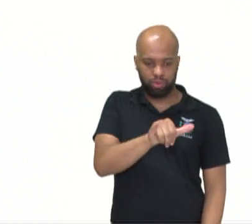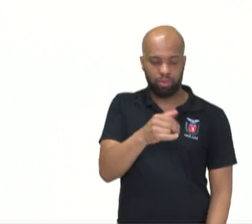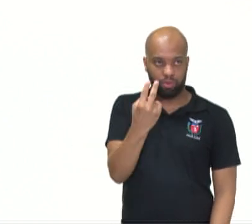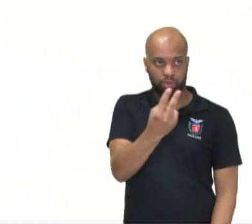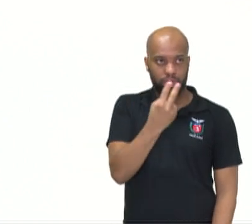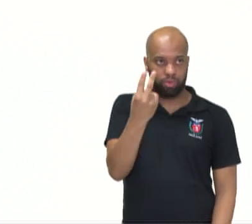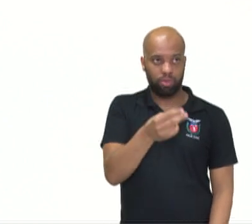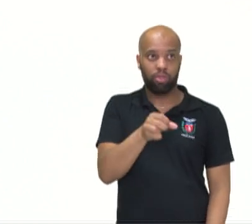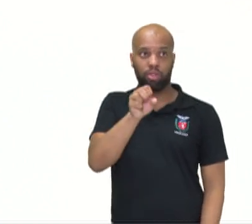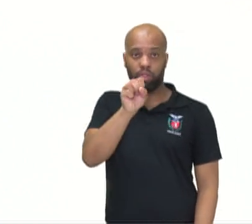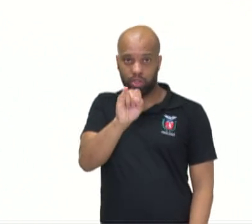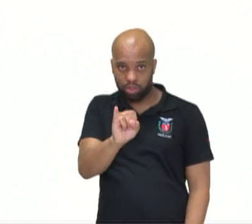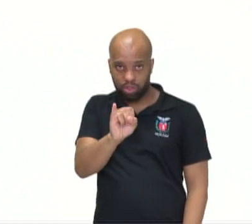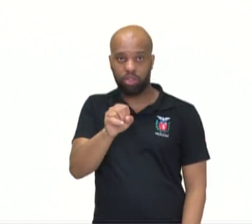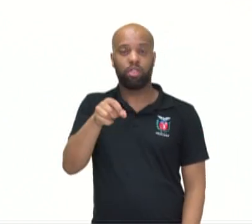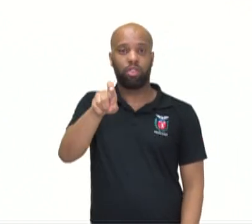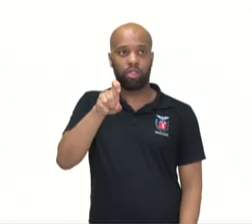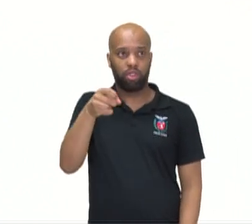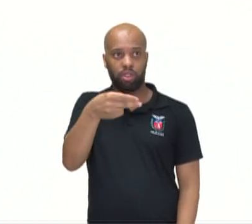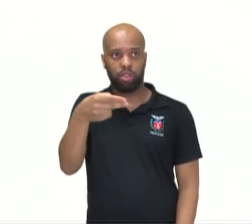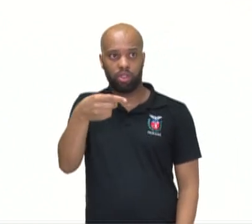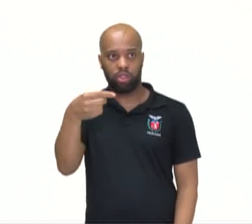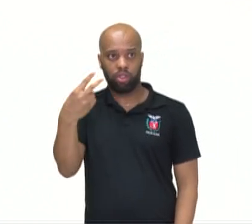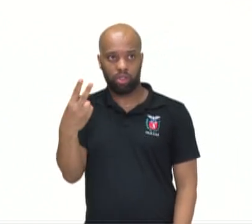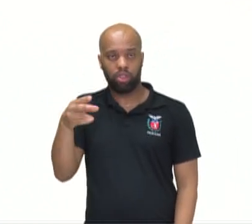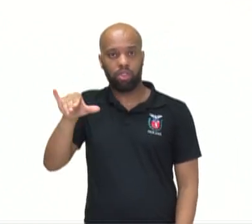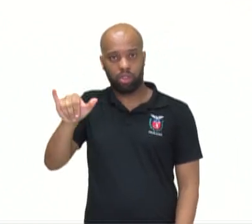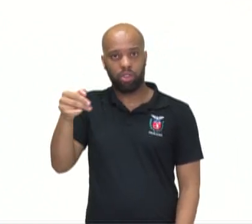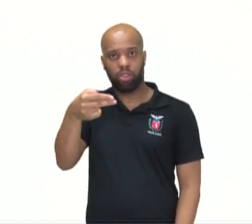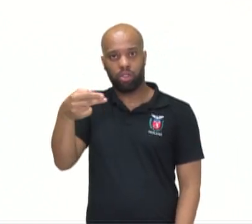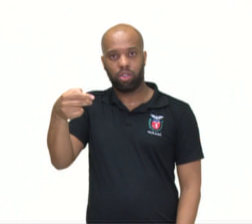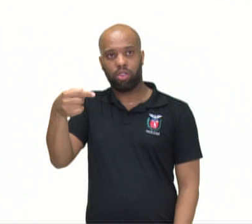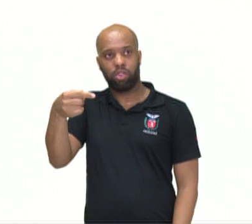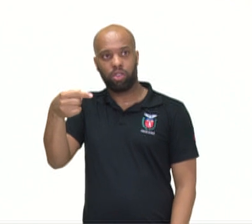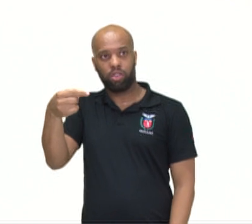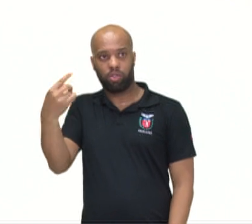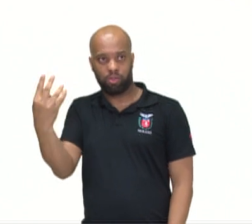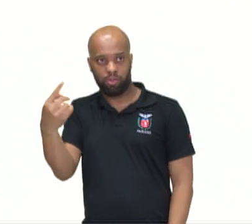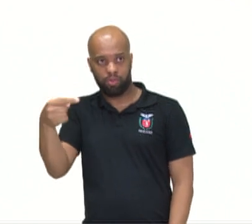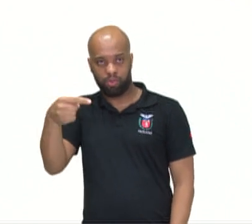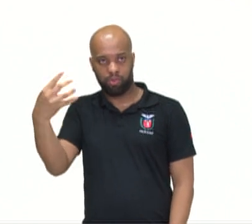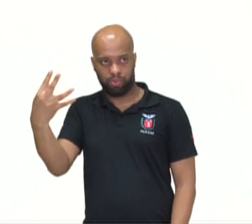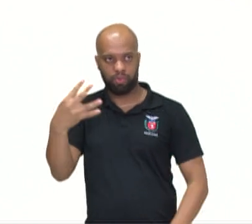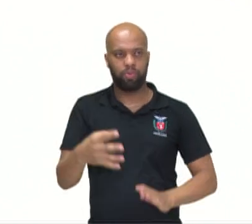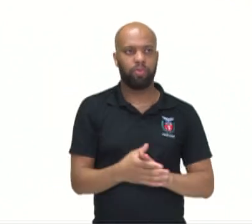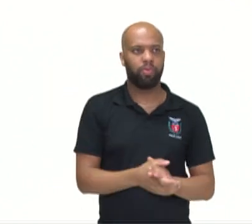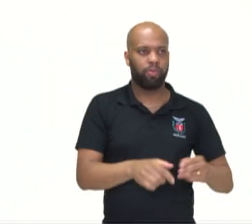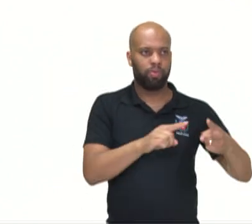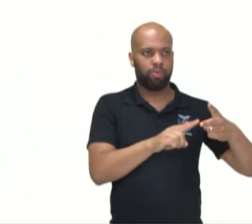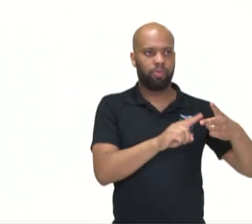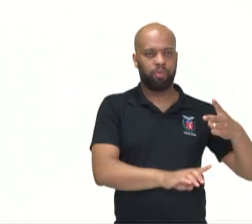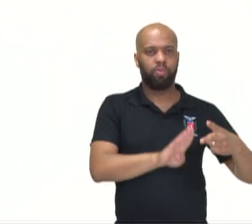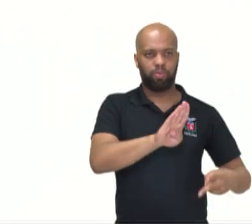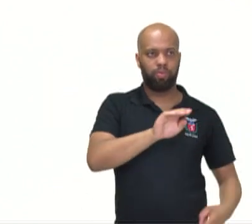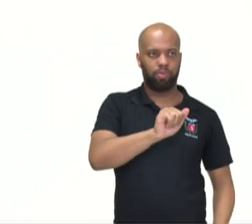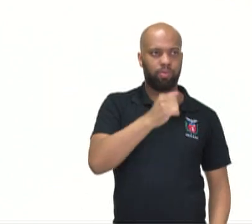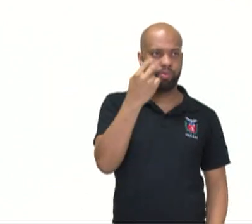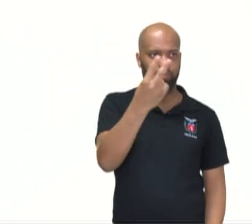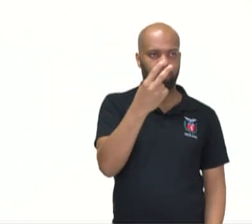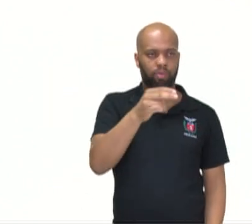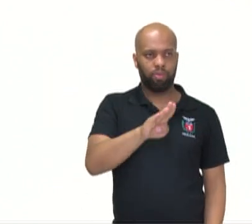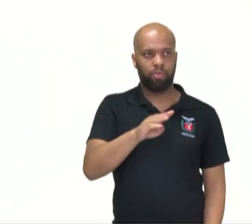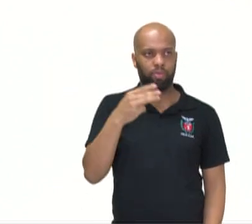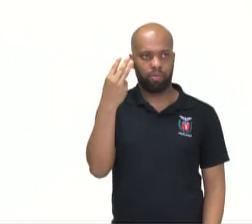quadrado, quando x igual a menos 2 e y igual a menos 4. Letra B, a ao quadrado b ao